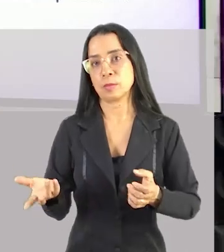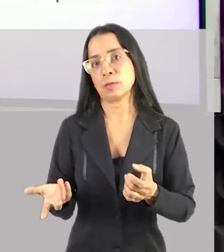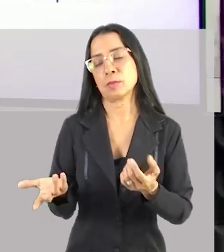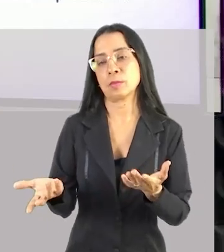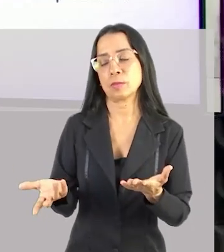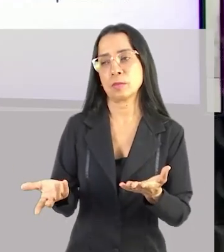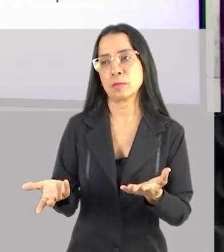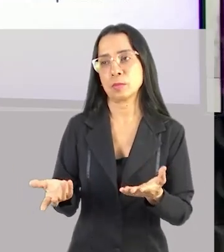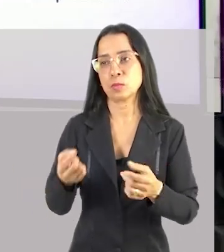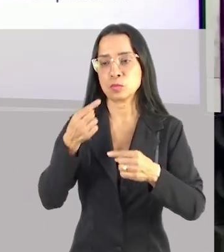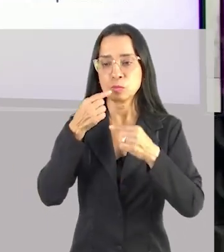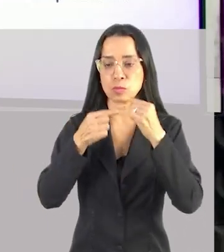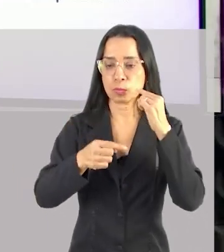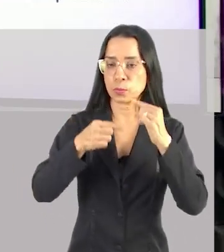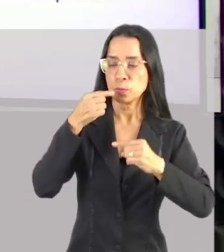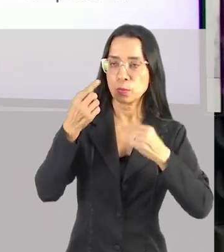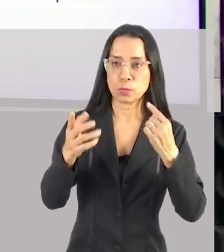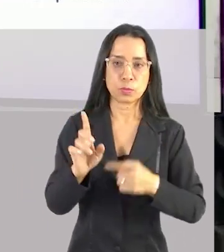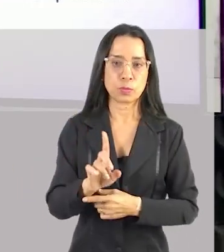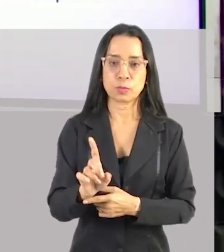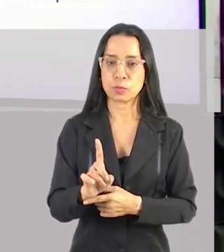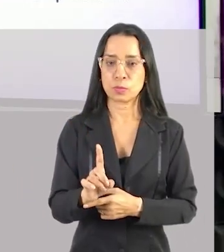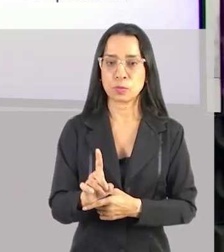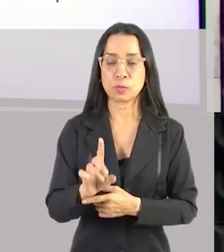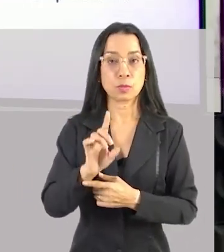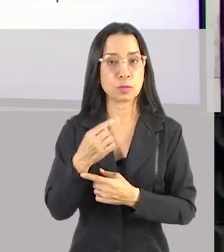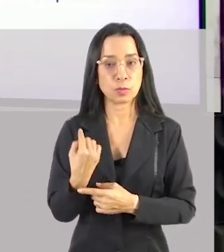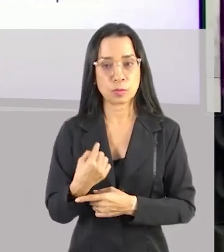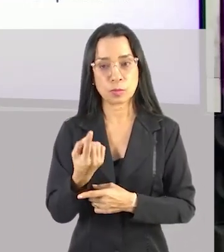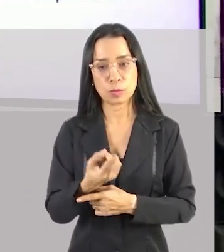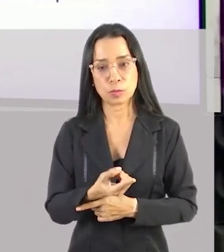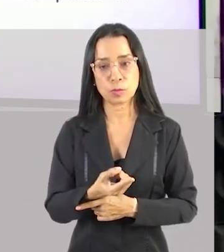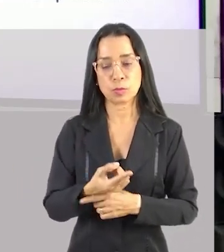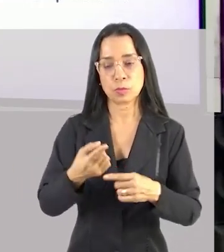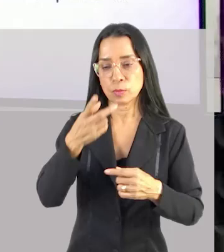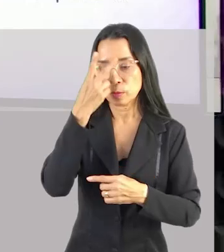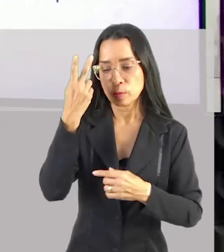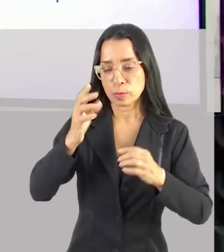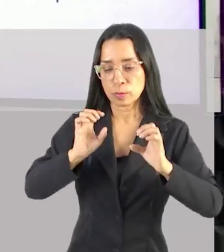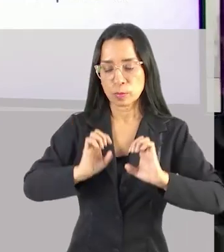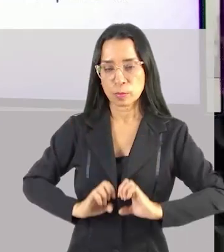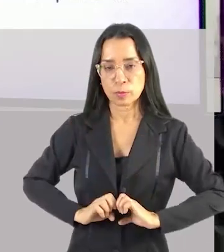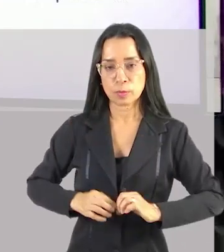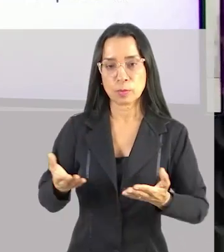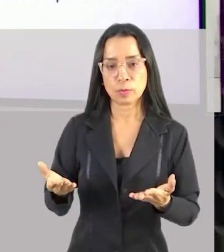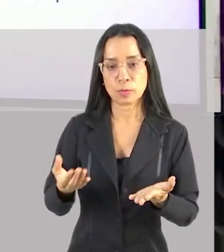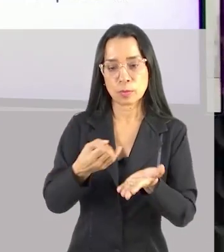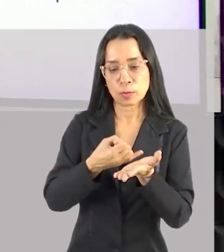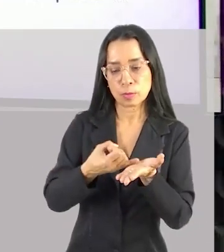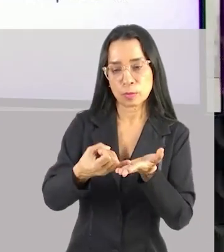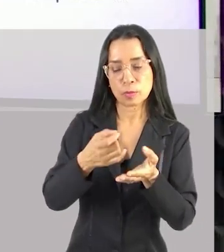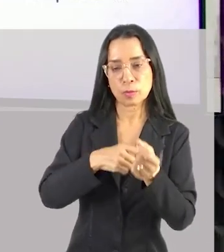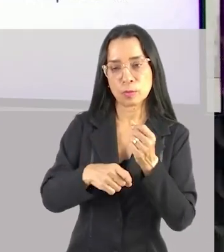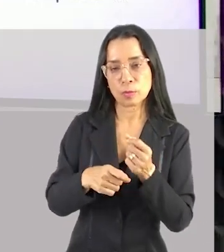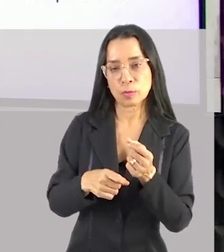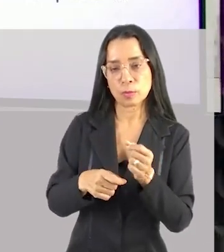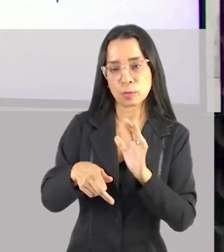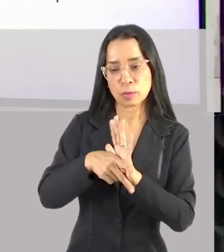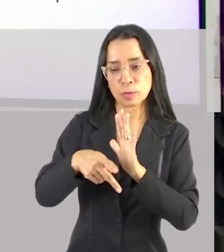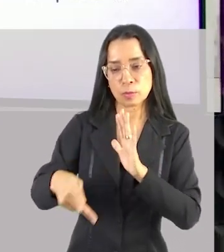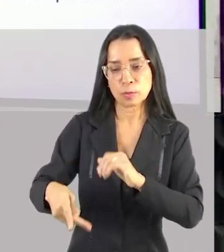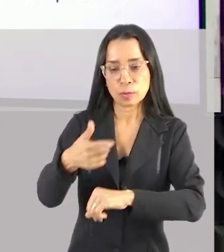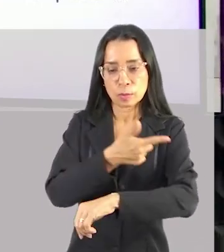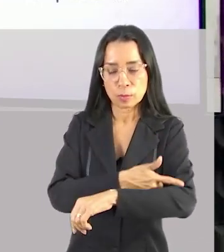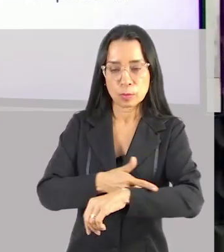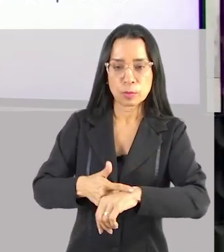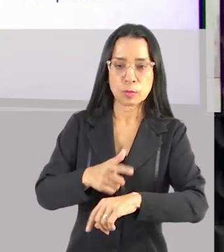discurso, né? A gente só é uma pessoa ética para Aristóteles a partir das nossas condutas. Não adianta eu fazer